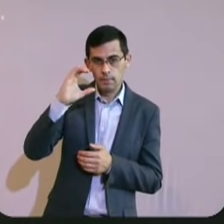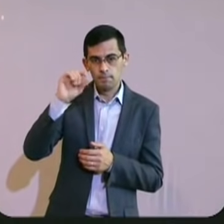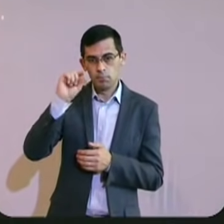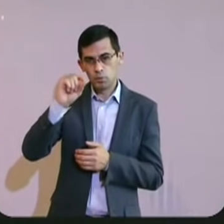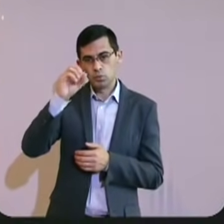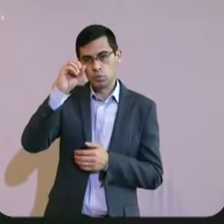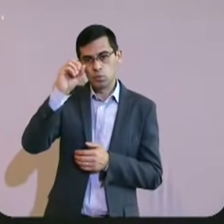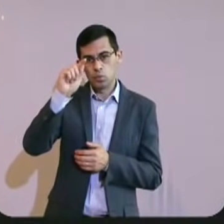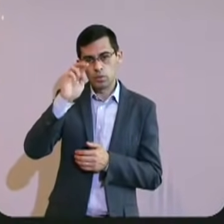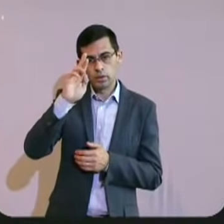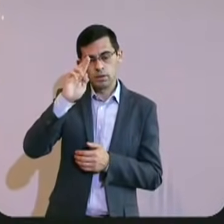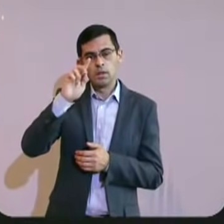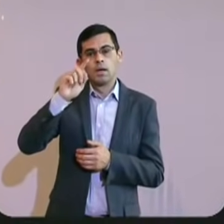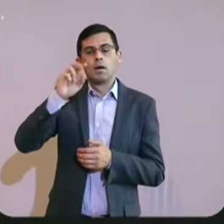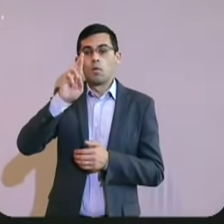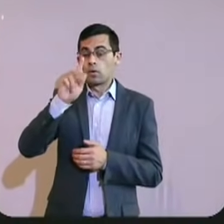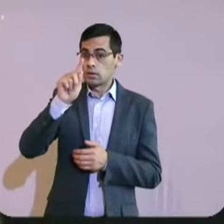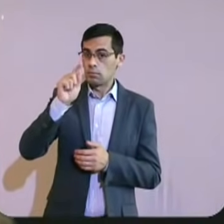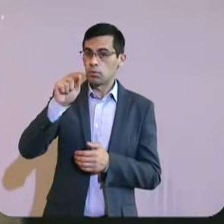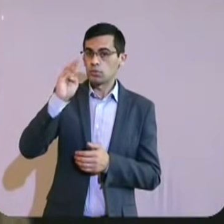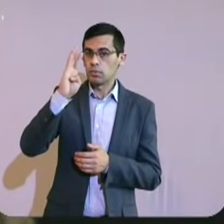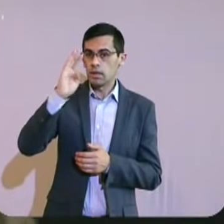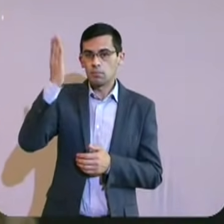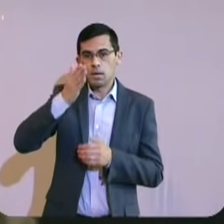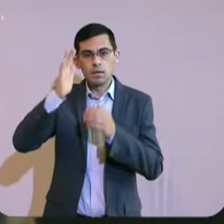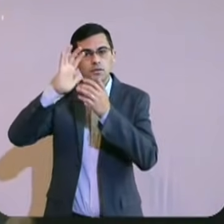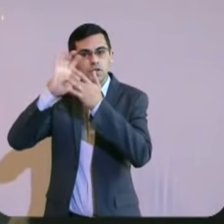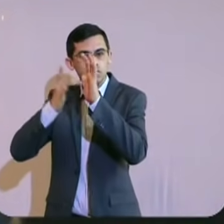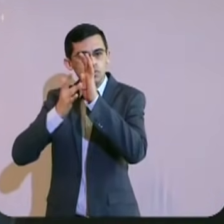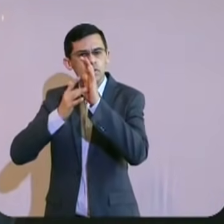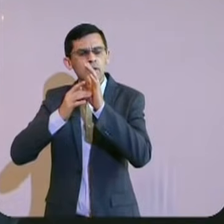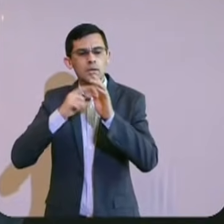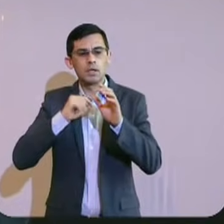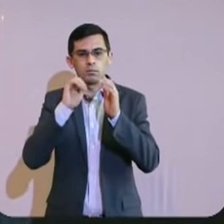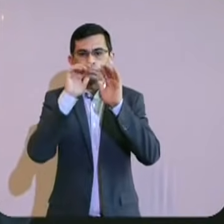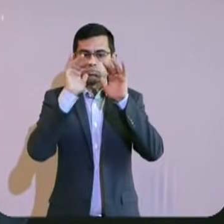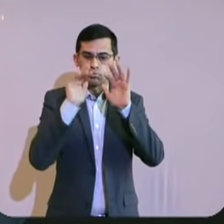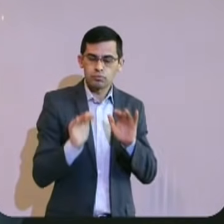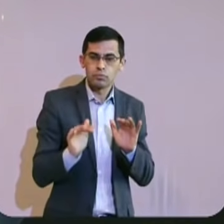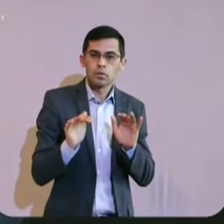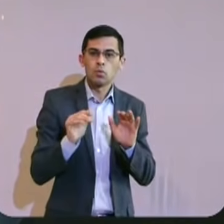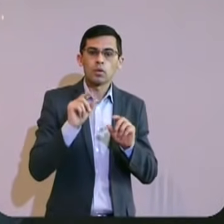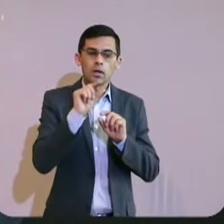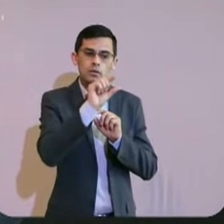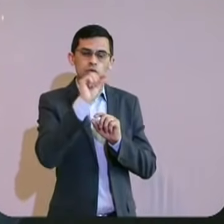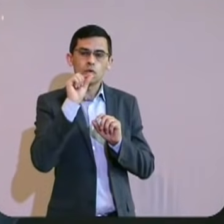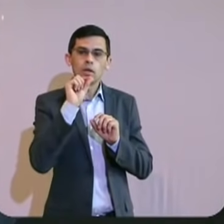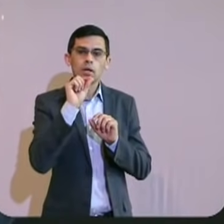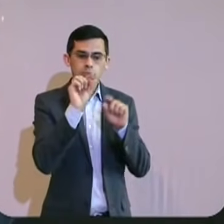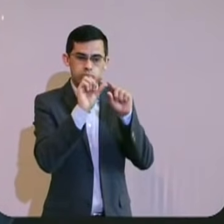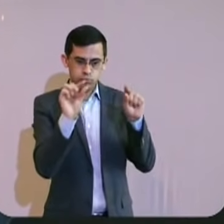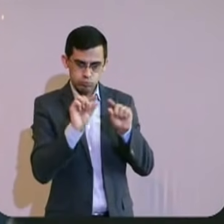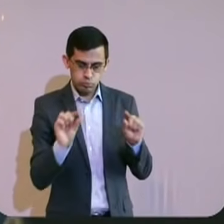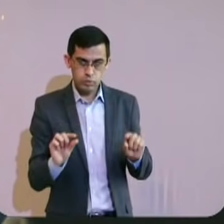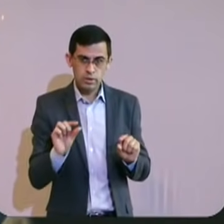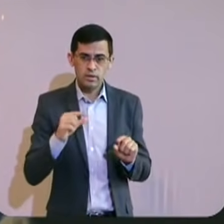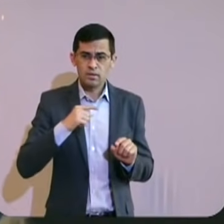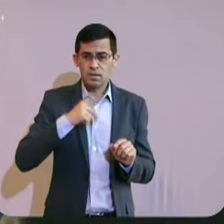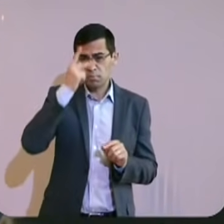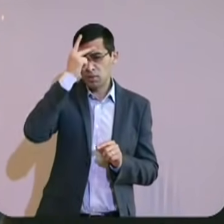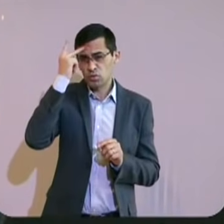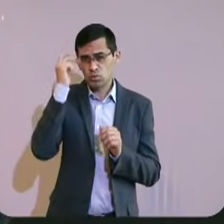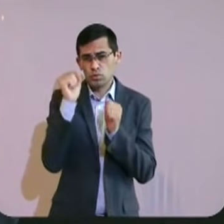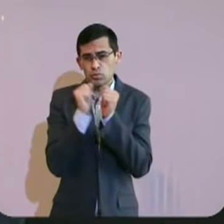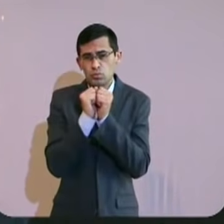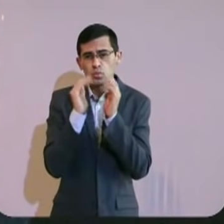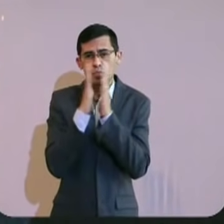pibcuritiba.org.br/Jesus. E ali tem um formulário, você vai dizer qual é o tipo da decisão que você fez. E nós vamos ter pessoas que vão orar